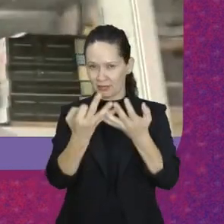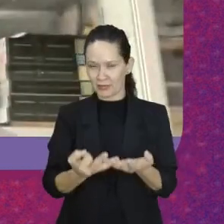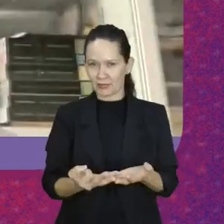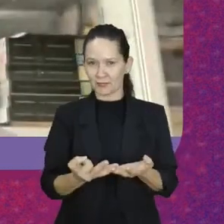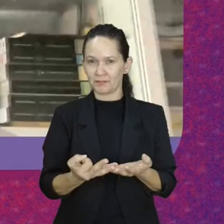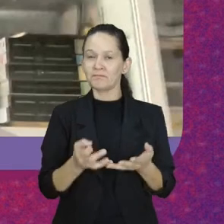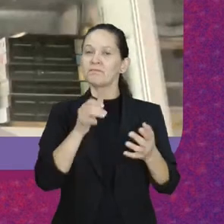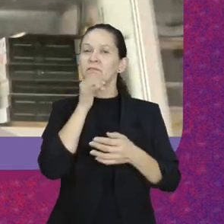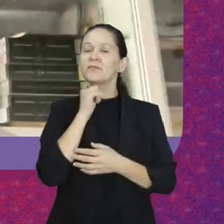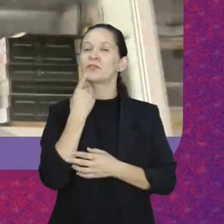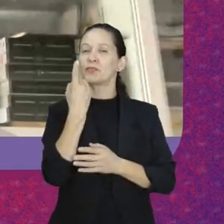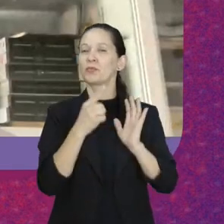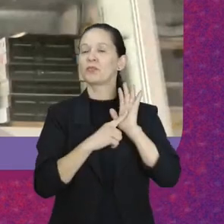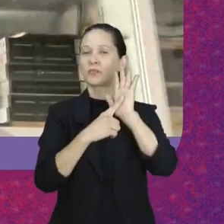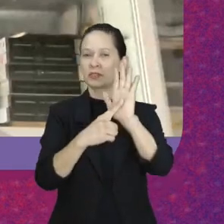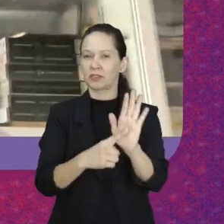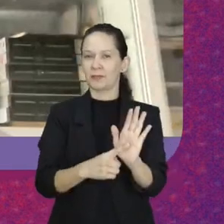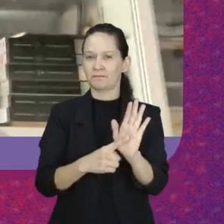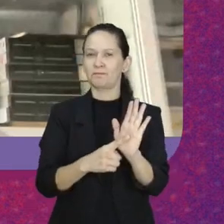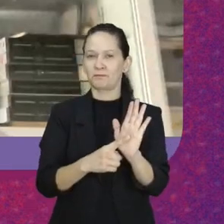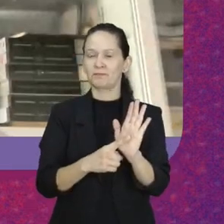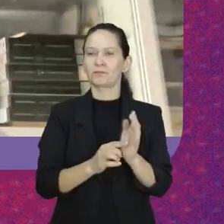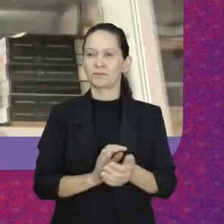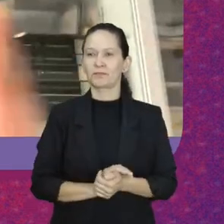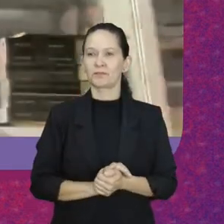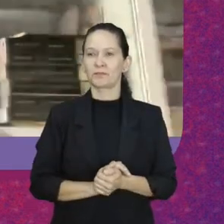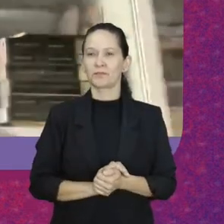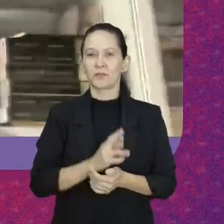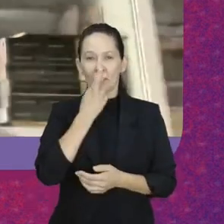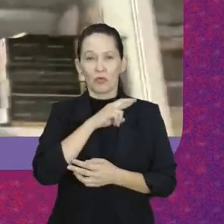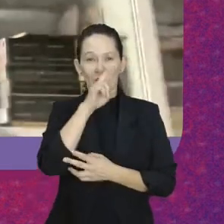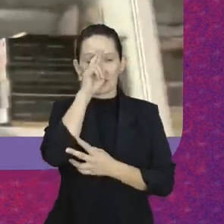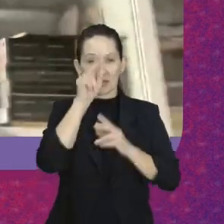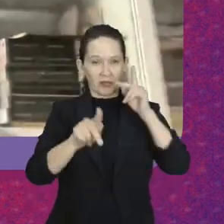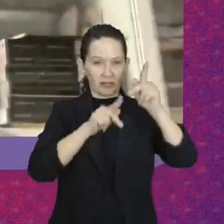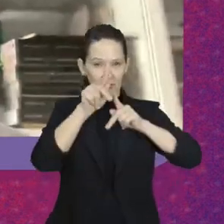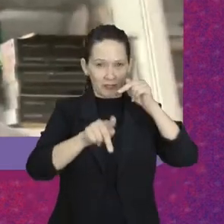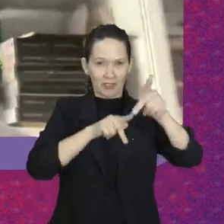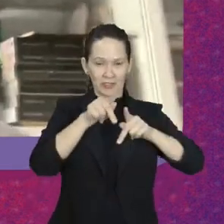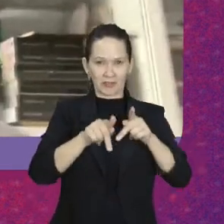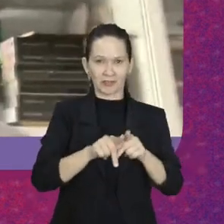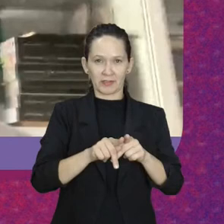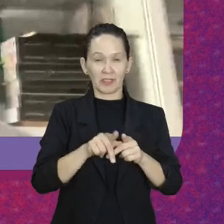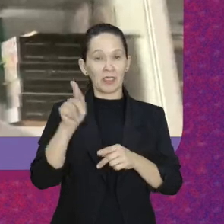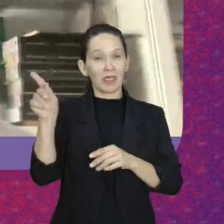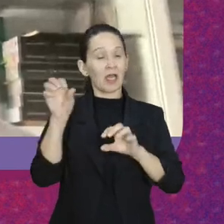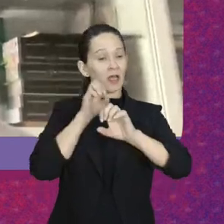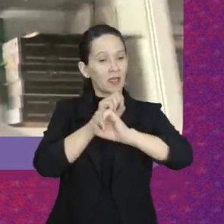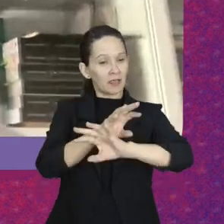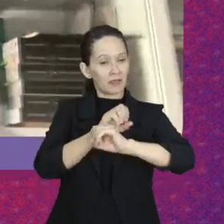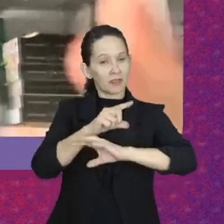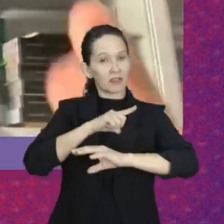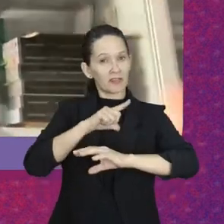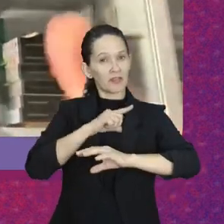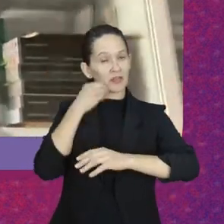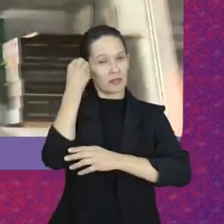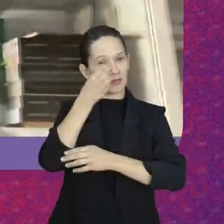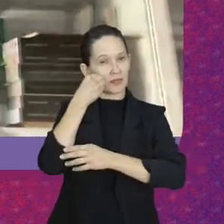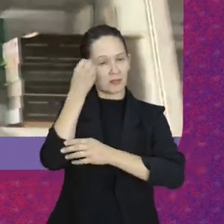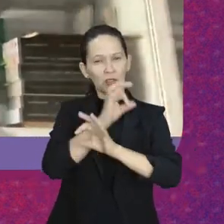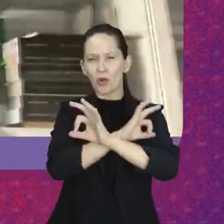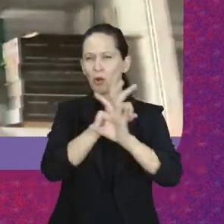dar um exemplo. A Maria Lúcia falou aqui dos restaurantes populares. Na educação, nós tivemos uma experiência